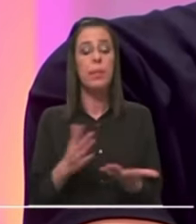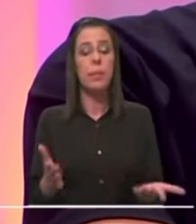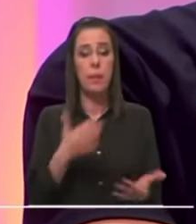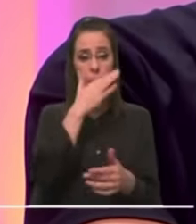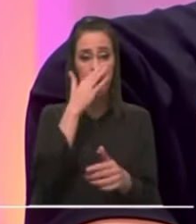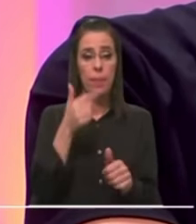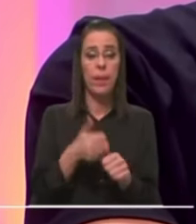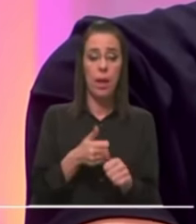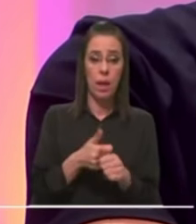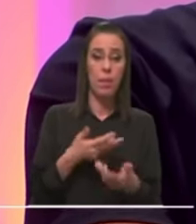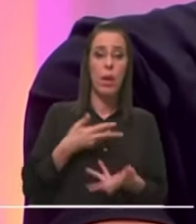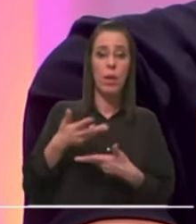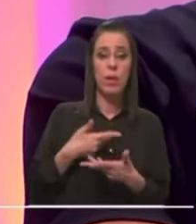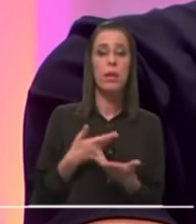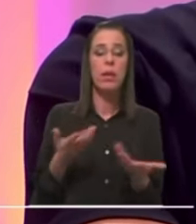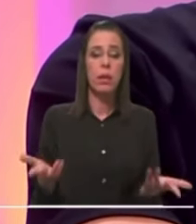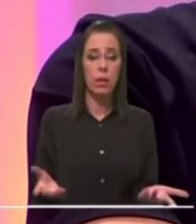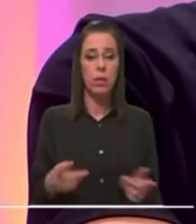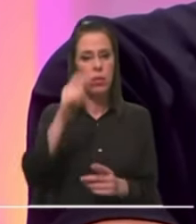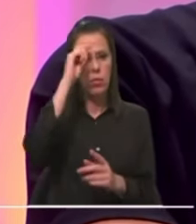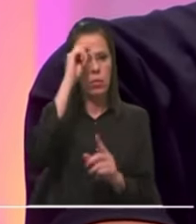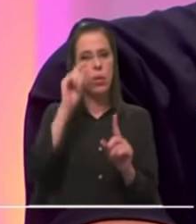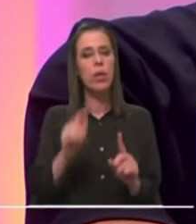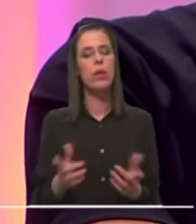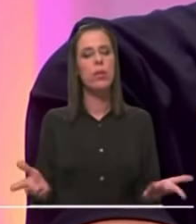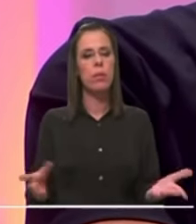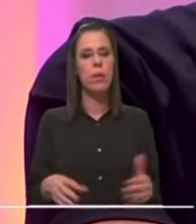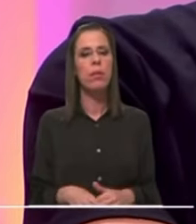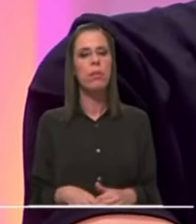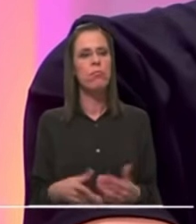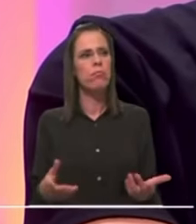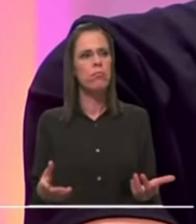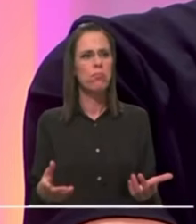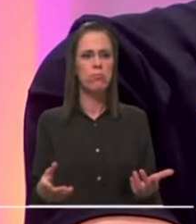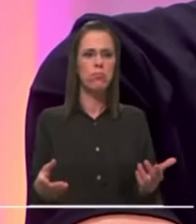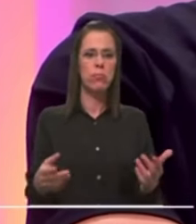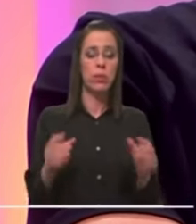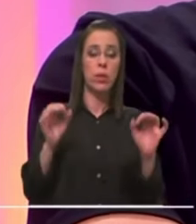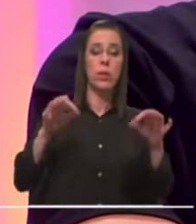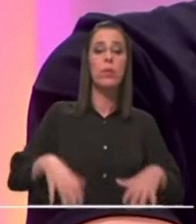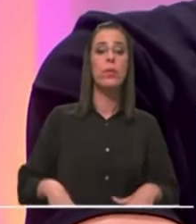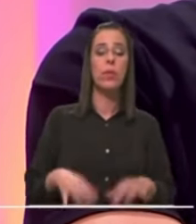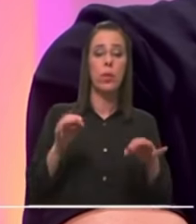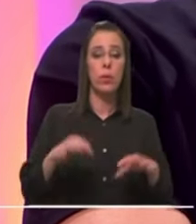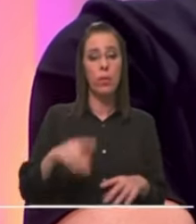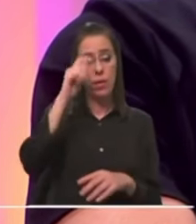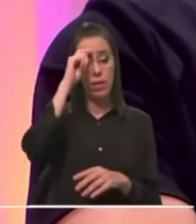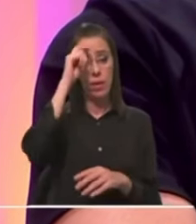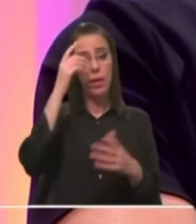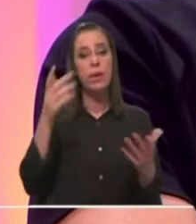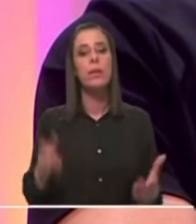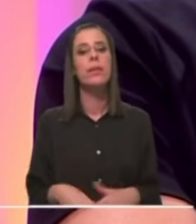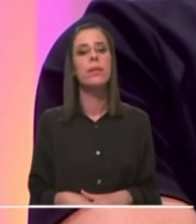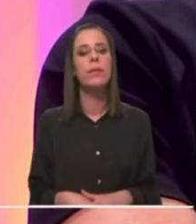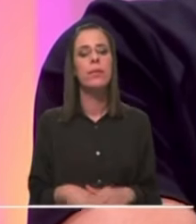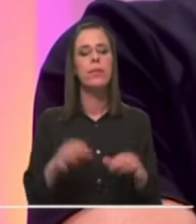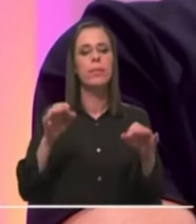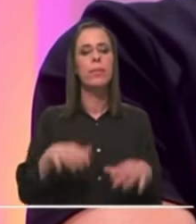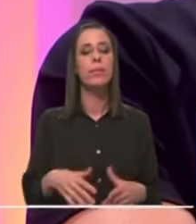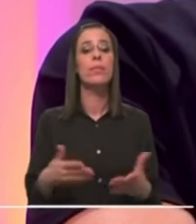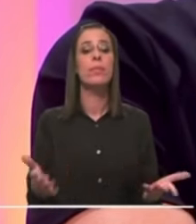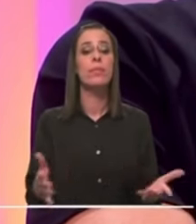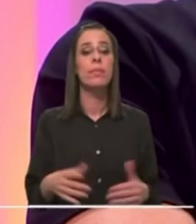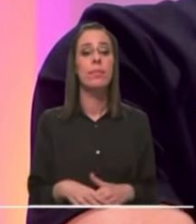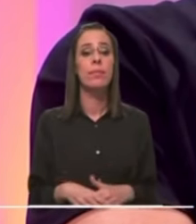acompanhou essa relação eh com respeito eu acho que não não houve grandes problemas no